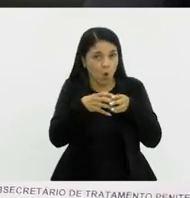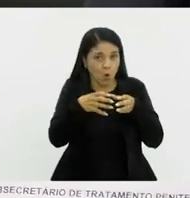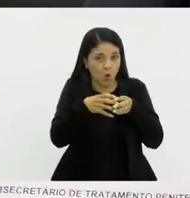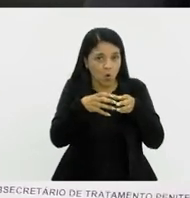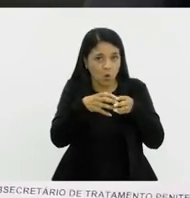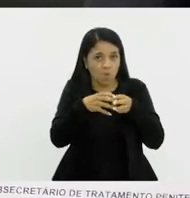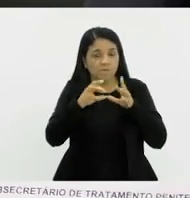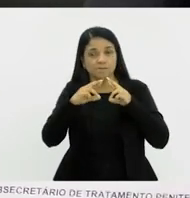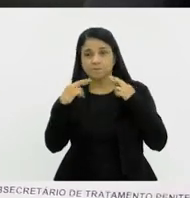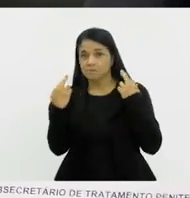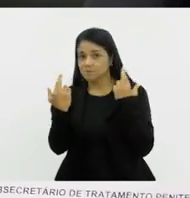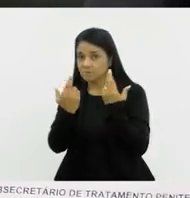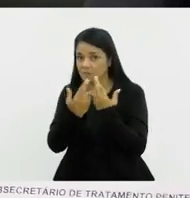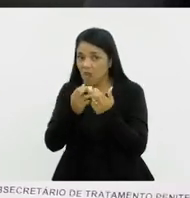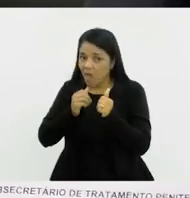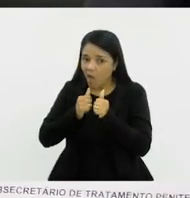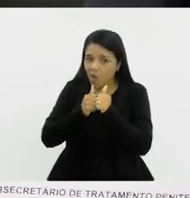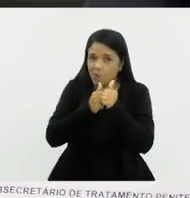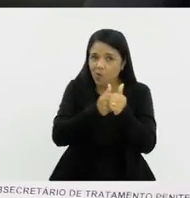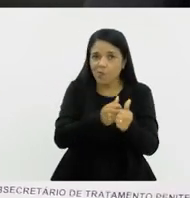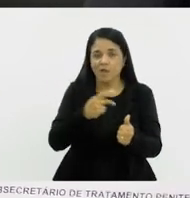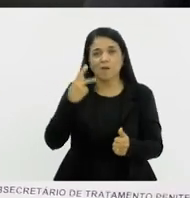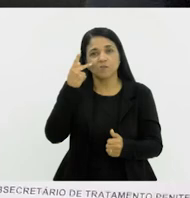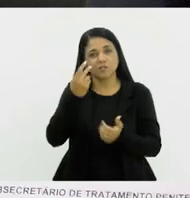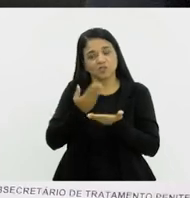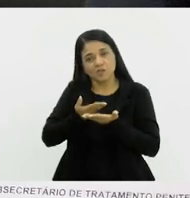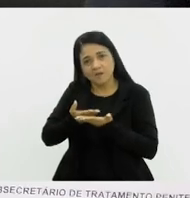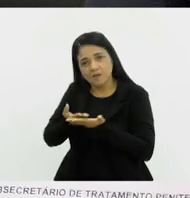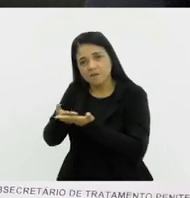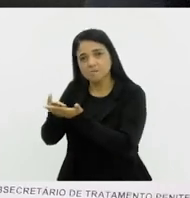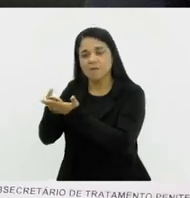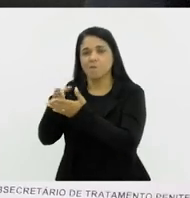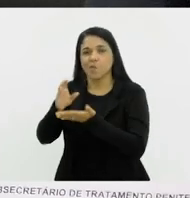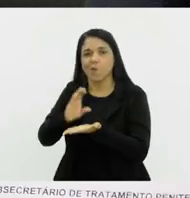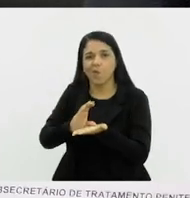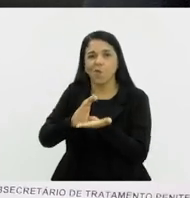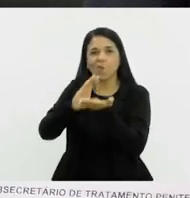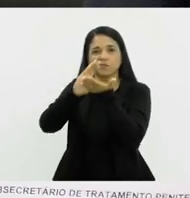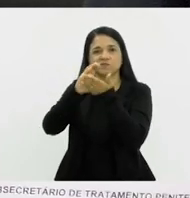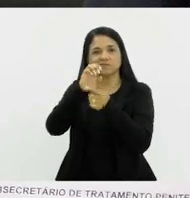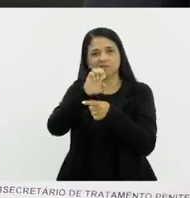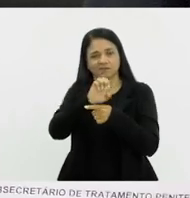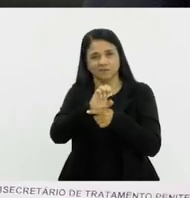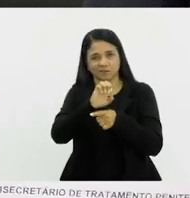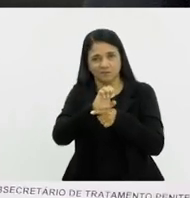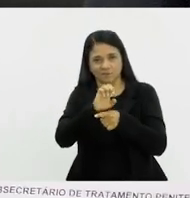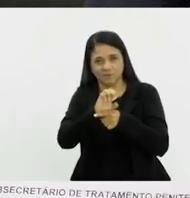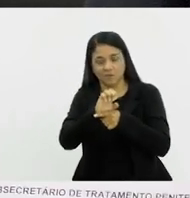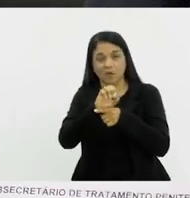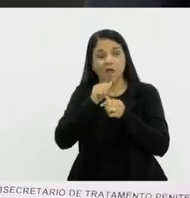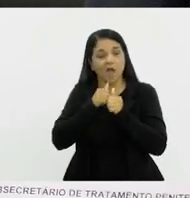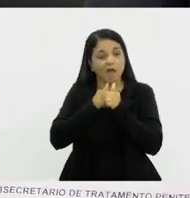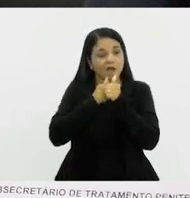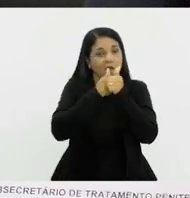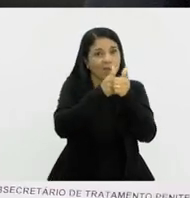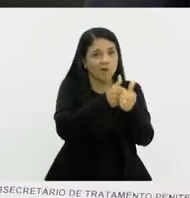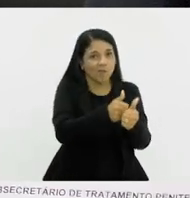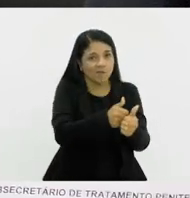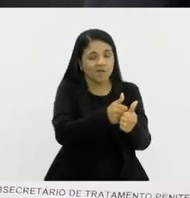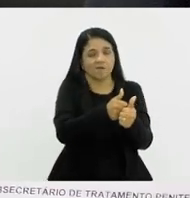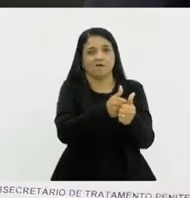já acompanhar essa política e já encaminhar para o Estado, para o Conselho Estadual. Para quê? Para o Conselho Estadual ficar acompanhando, porque